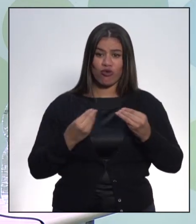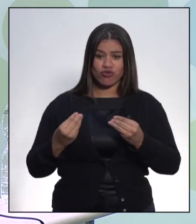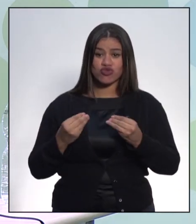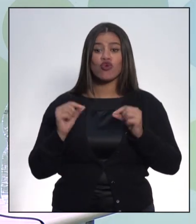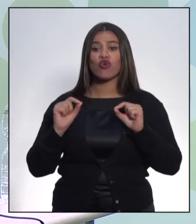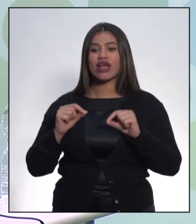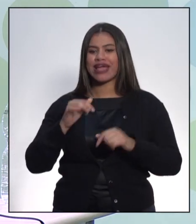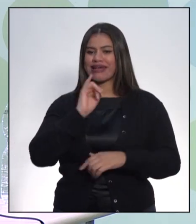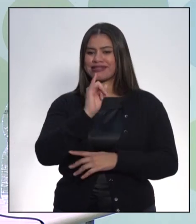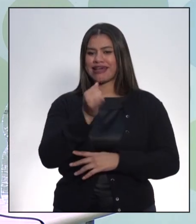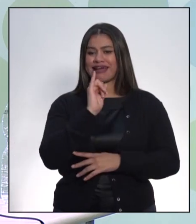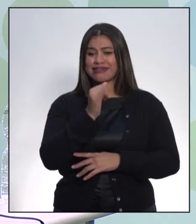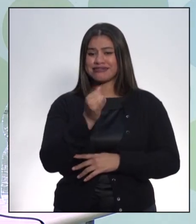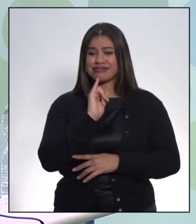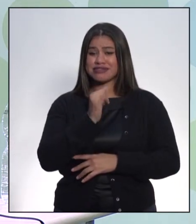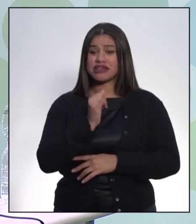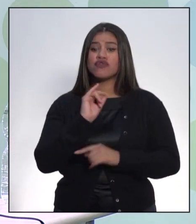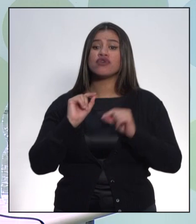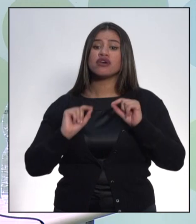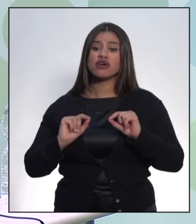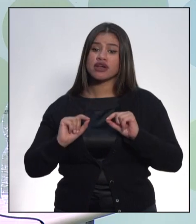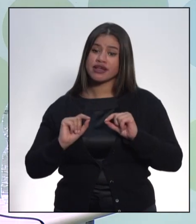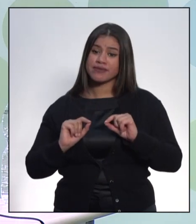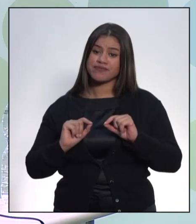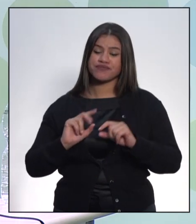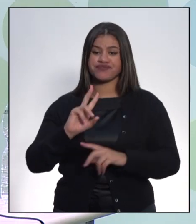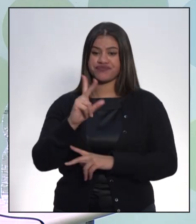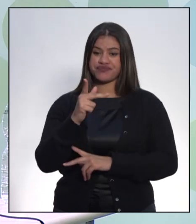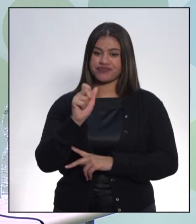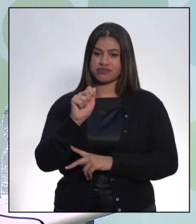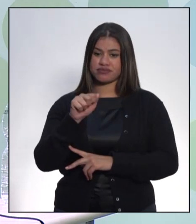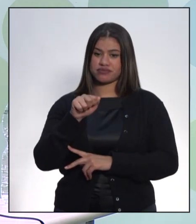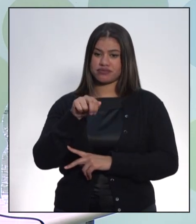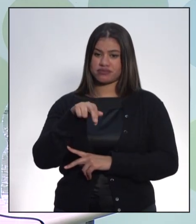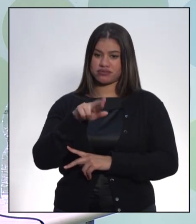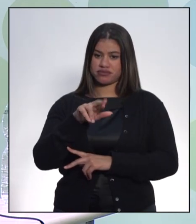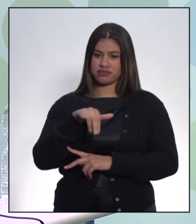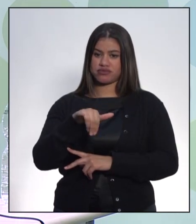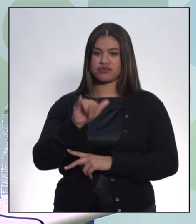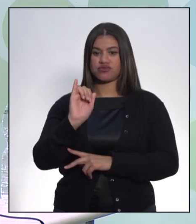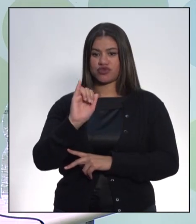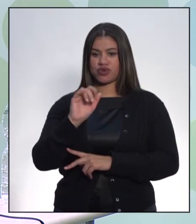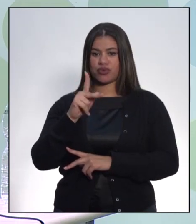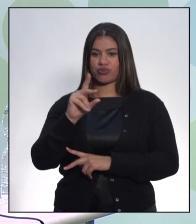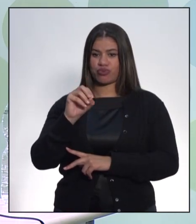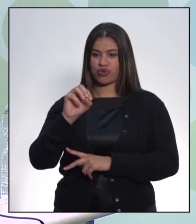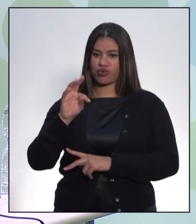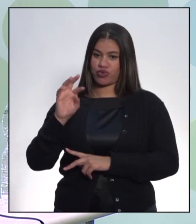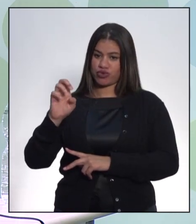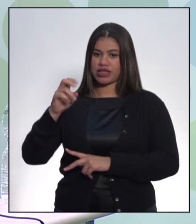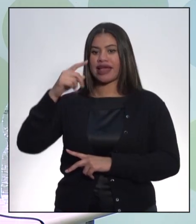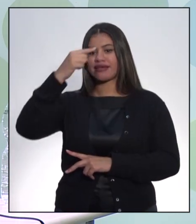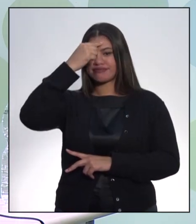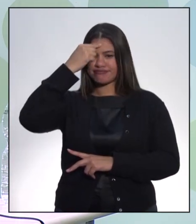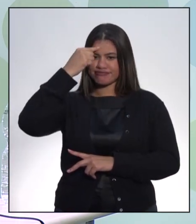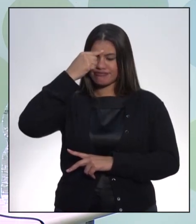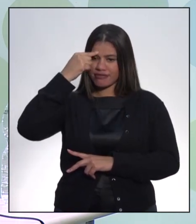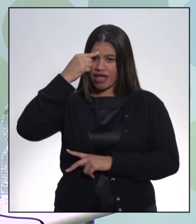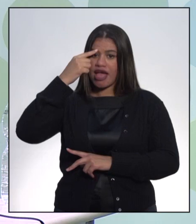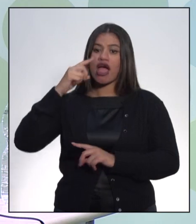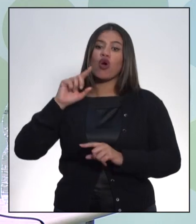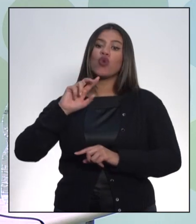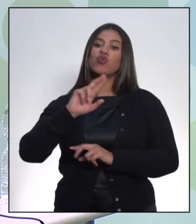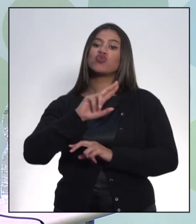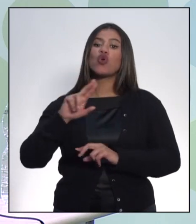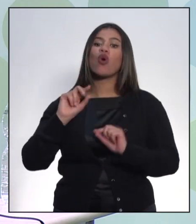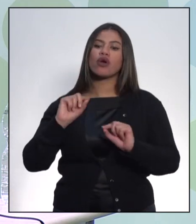recebe outro nome. Tá? No caso do Harry Potter, por exemplo, o nome é romance. Trataremos disso em outra aula, em outro momento.